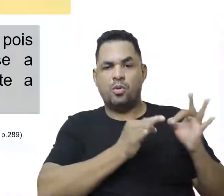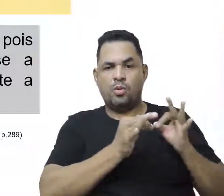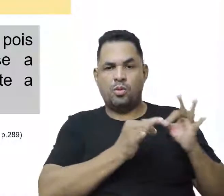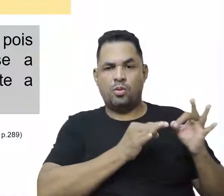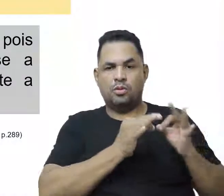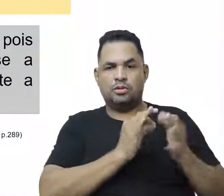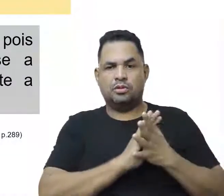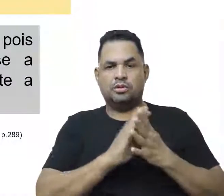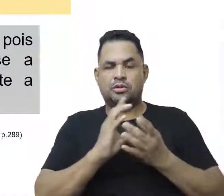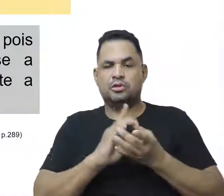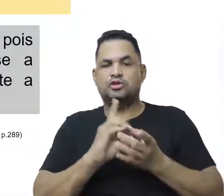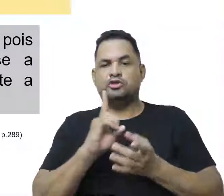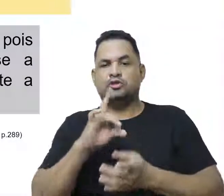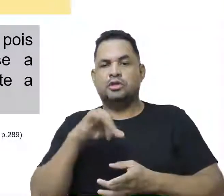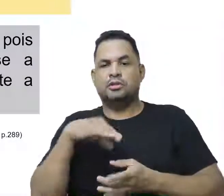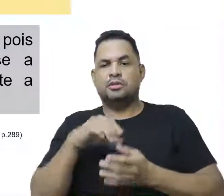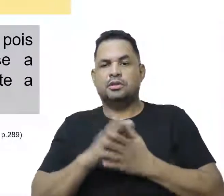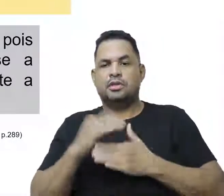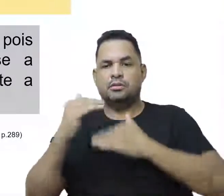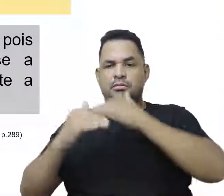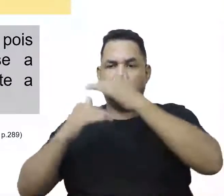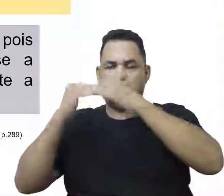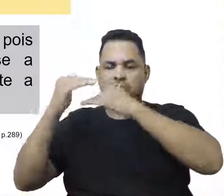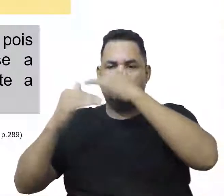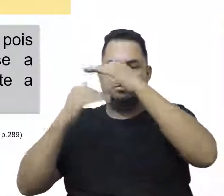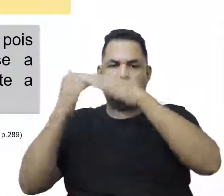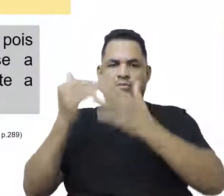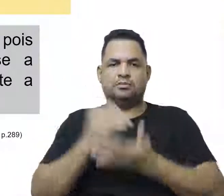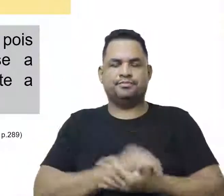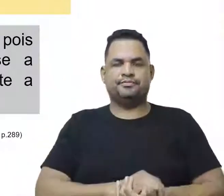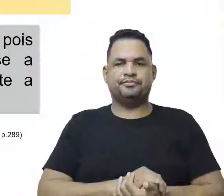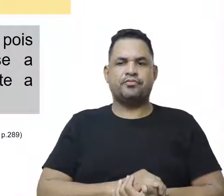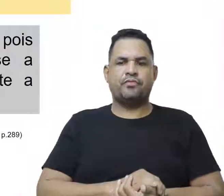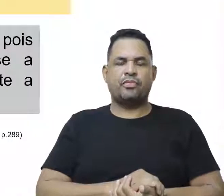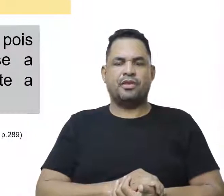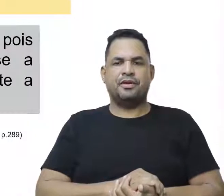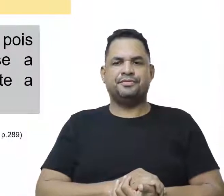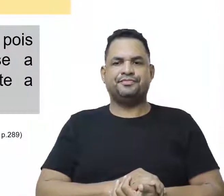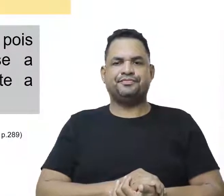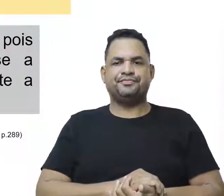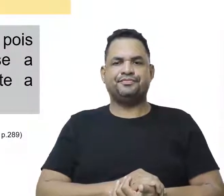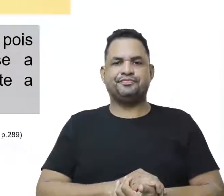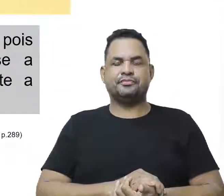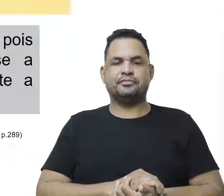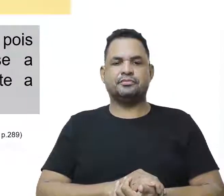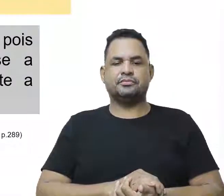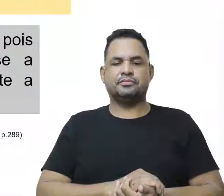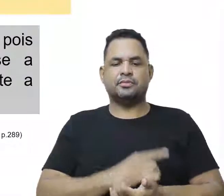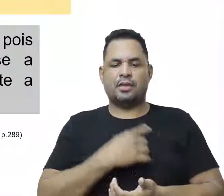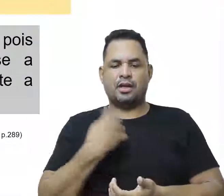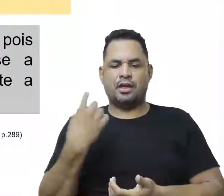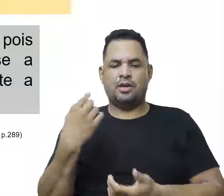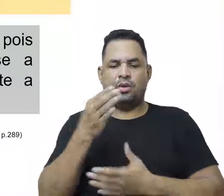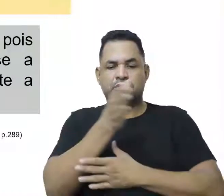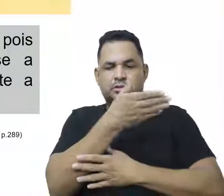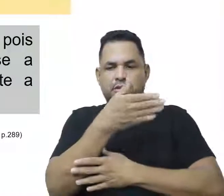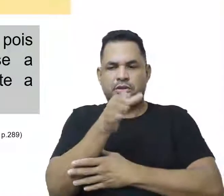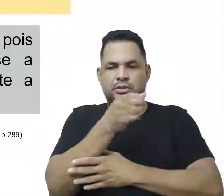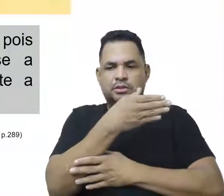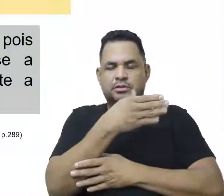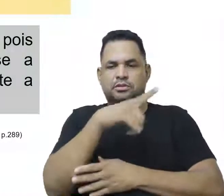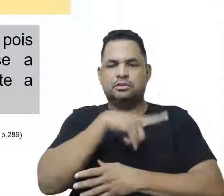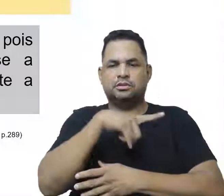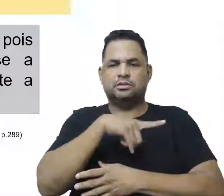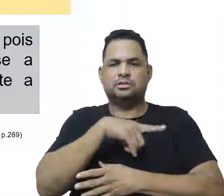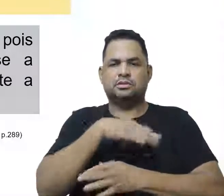o da dinâmica que é o progresso Então a nossa bandeira ela tem ideias positivistas